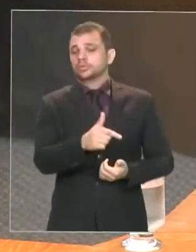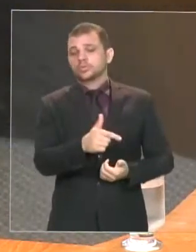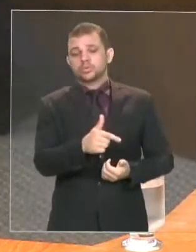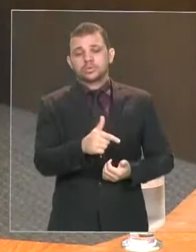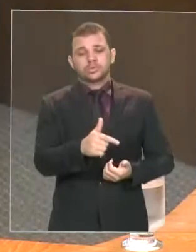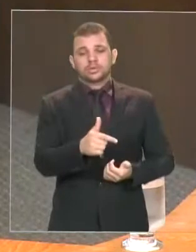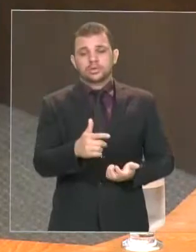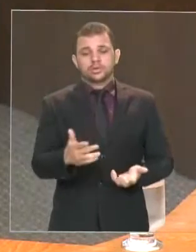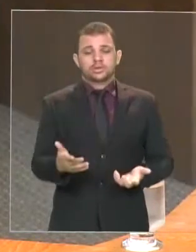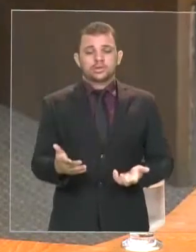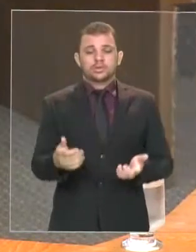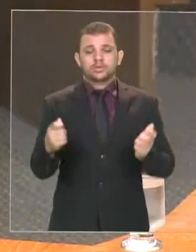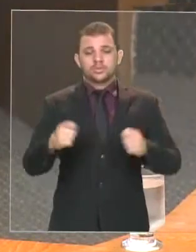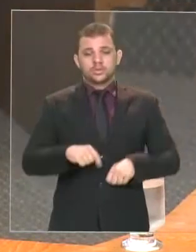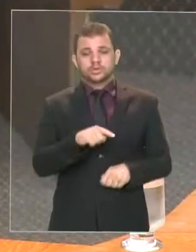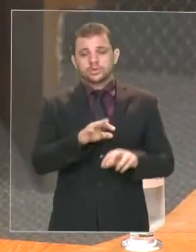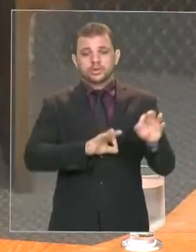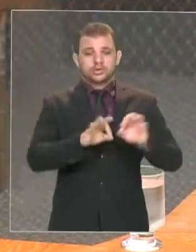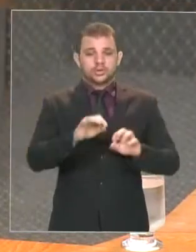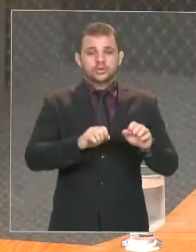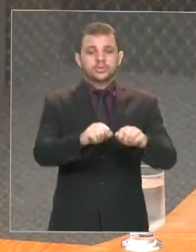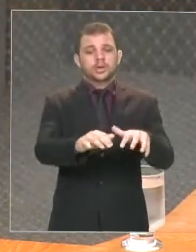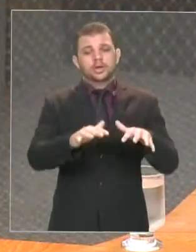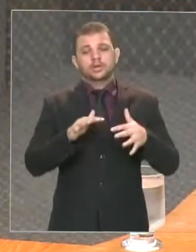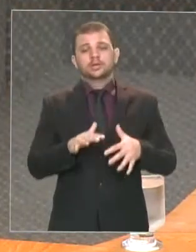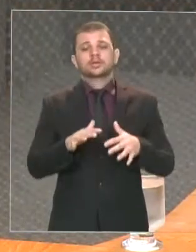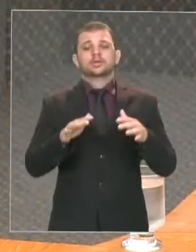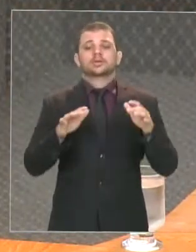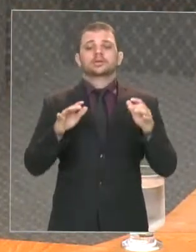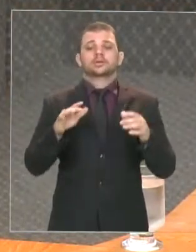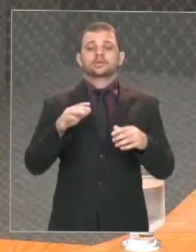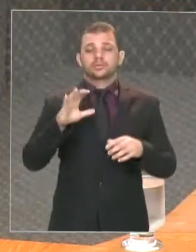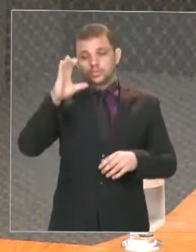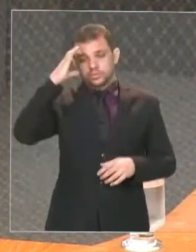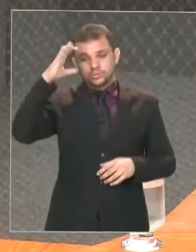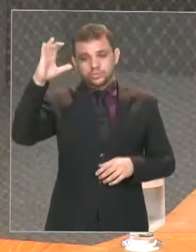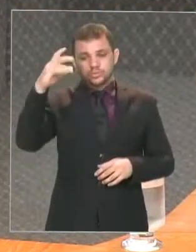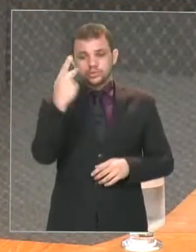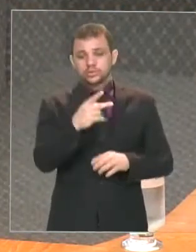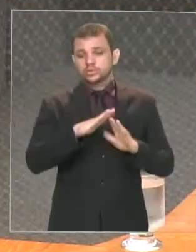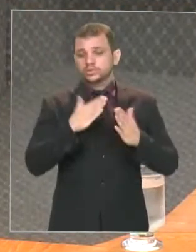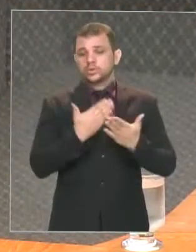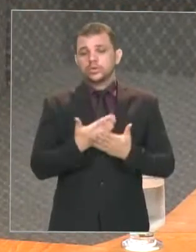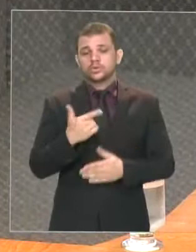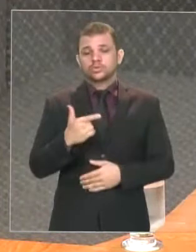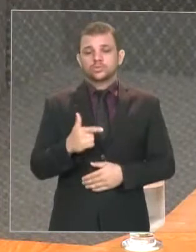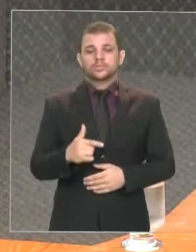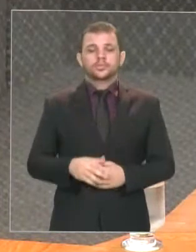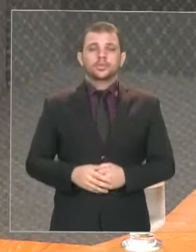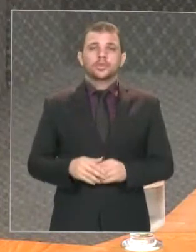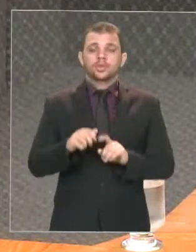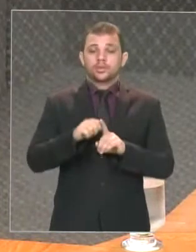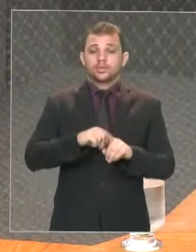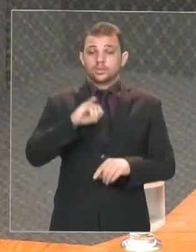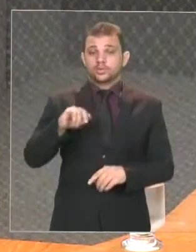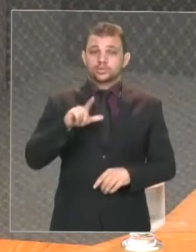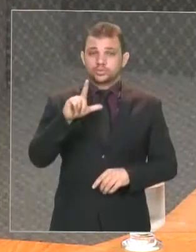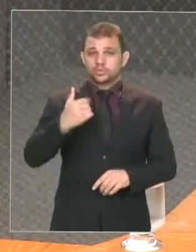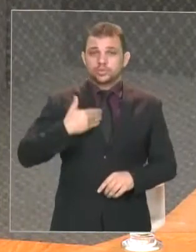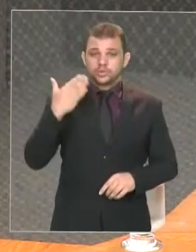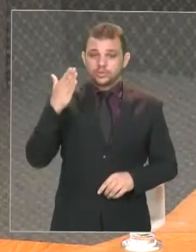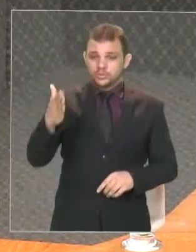os esportes, fazer seus eventos culturais na escola. E agora, o governador Flávio Dino, nesse mês de julho, estive